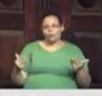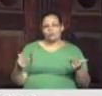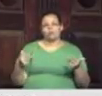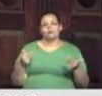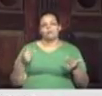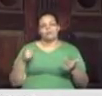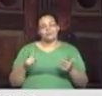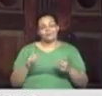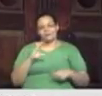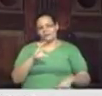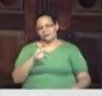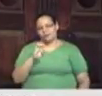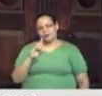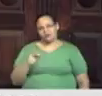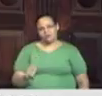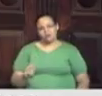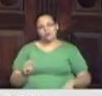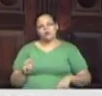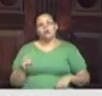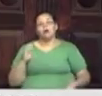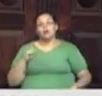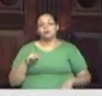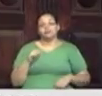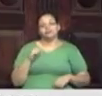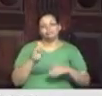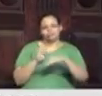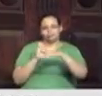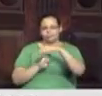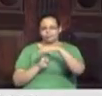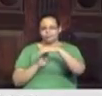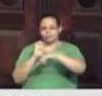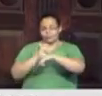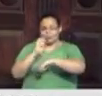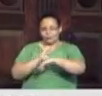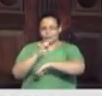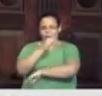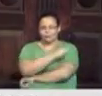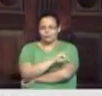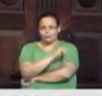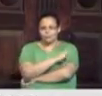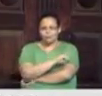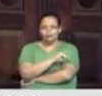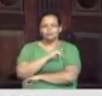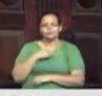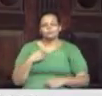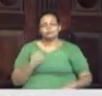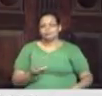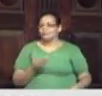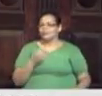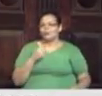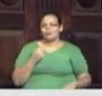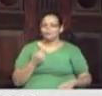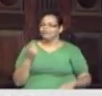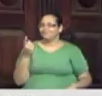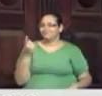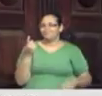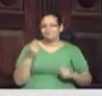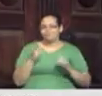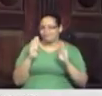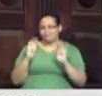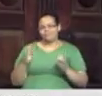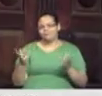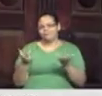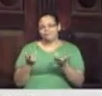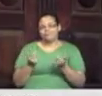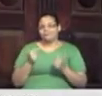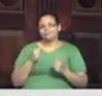a SEDAI presta à população do Estado do Rio de Janeiro ainda está muito longe do que seria o desejável. Agora,